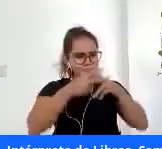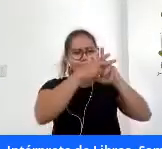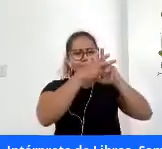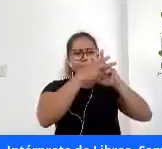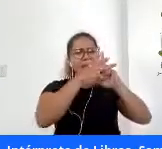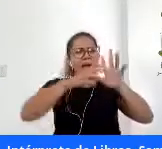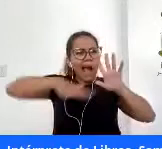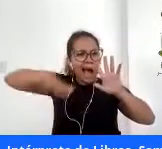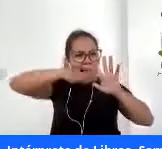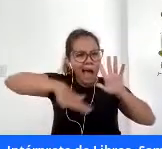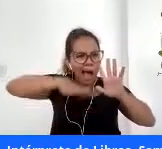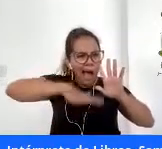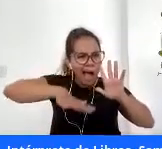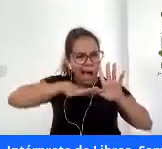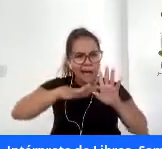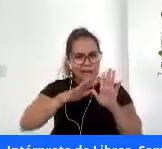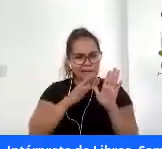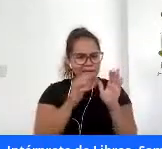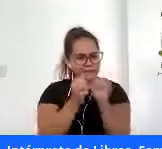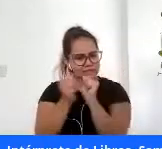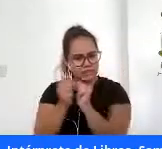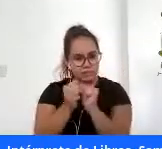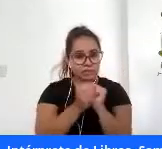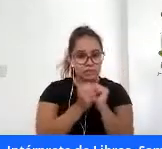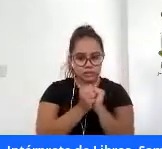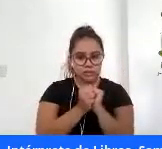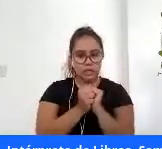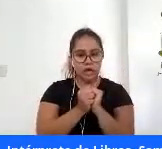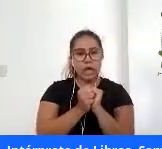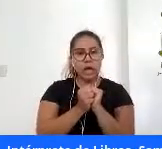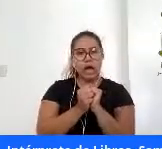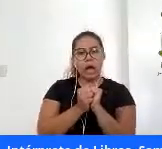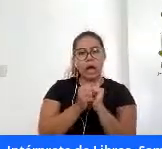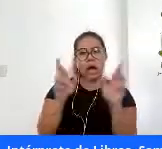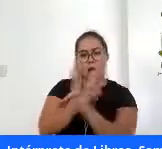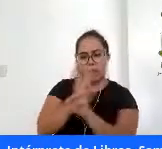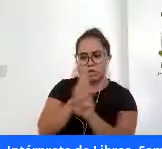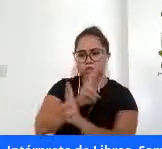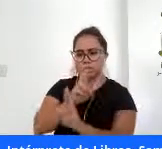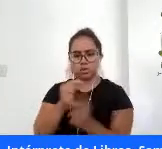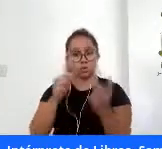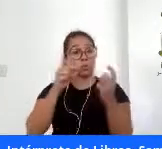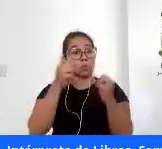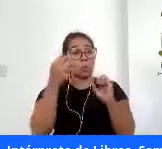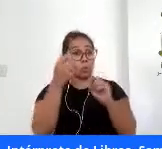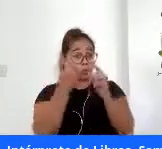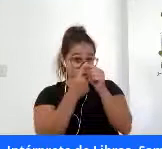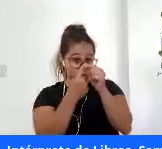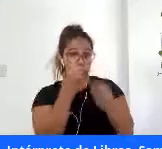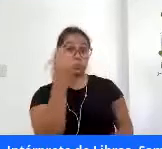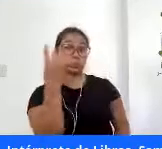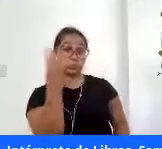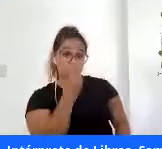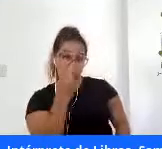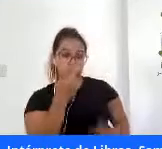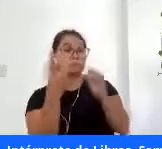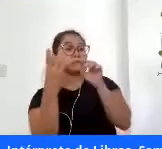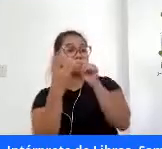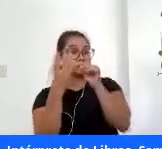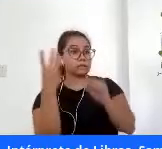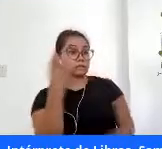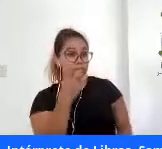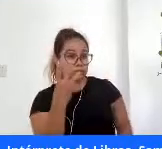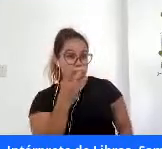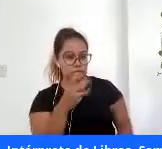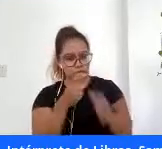áreas vizinhas, né, ou seja, as áreas correspondentes ao dedo 2 e o dedo 3, que está aqui representado no cérebro, elas